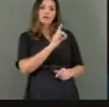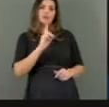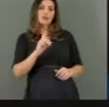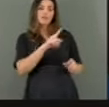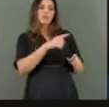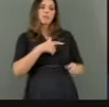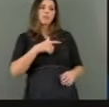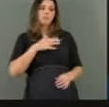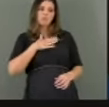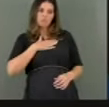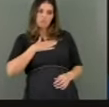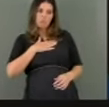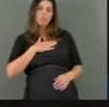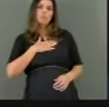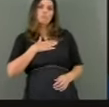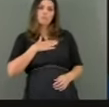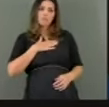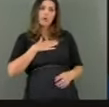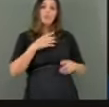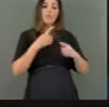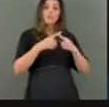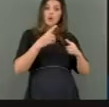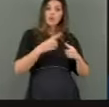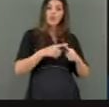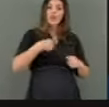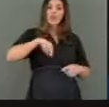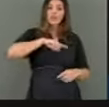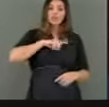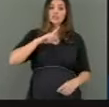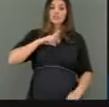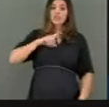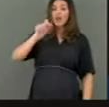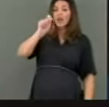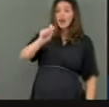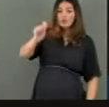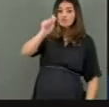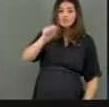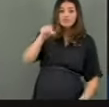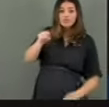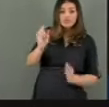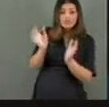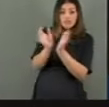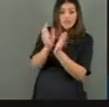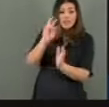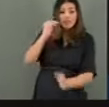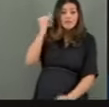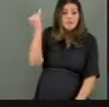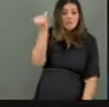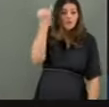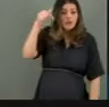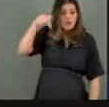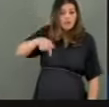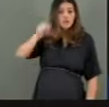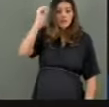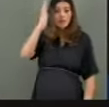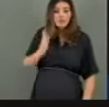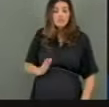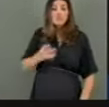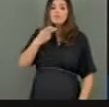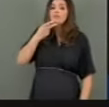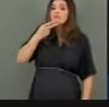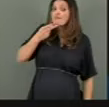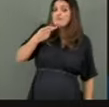impactada. Exatamente porque nós temos uma associação extremamente importante no Brasil que